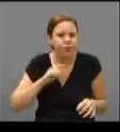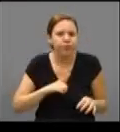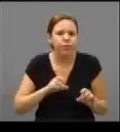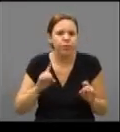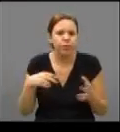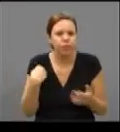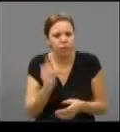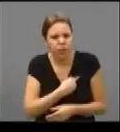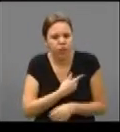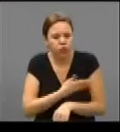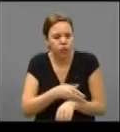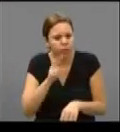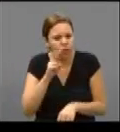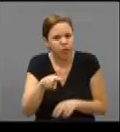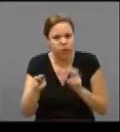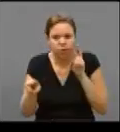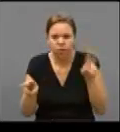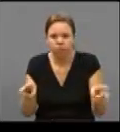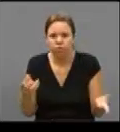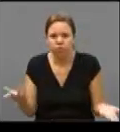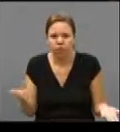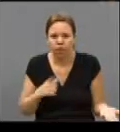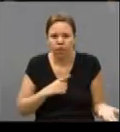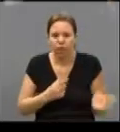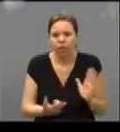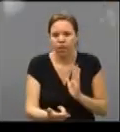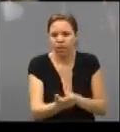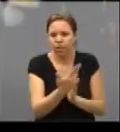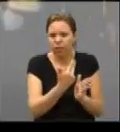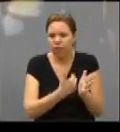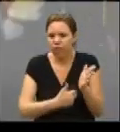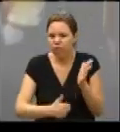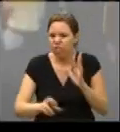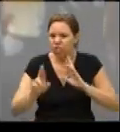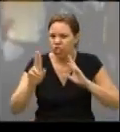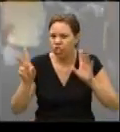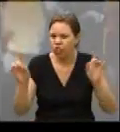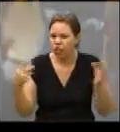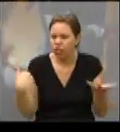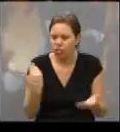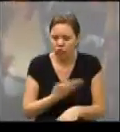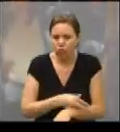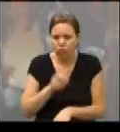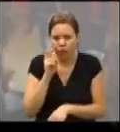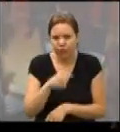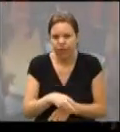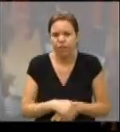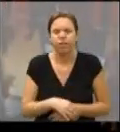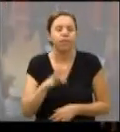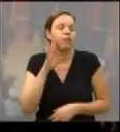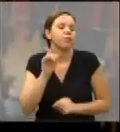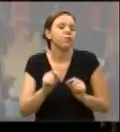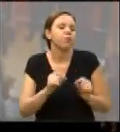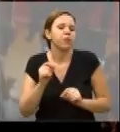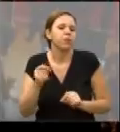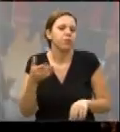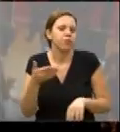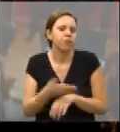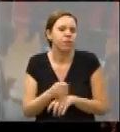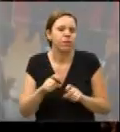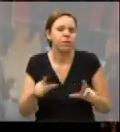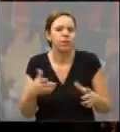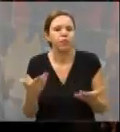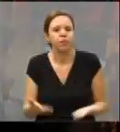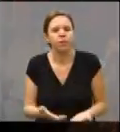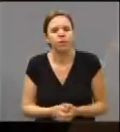convencionais que a gente está acostumado a ver por aí. Então eles têm uns designs assim super diferentes do que a gente está acostumado. E o legal é que entre um capítulo e